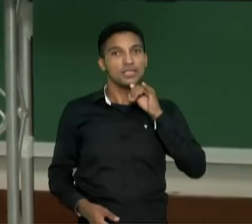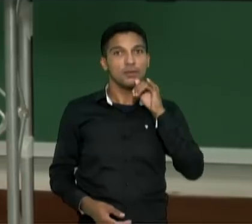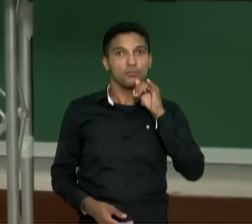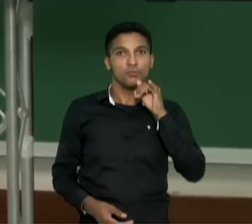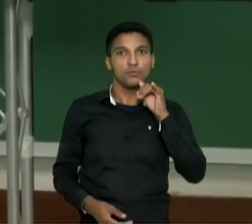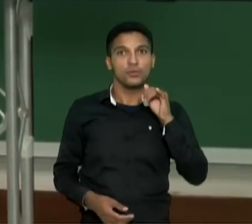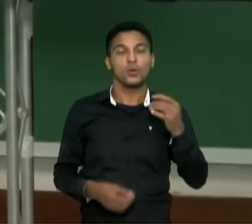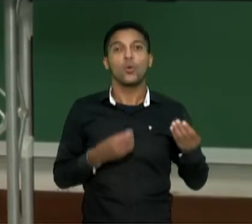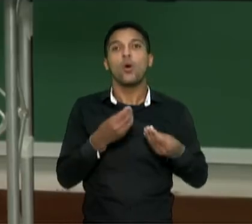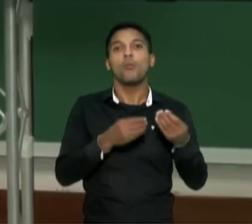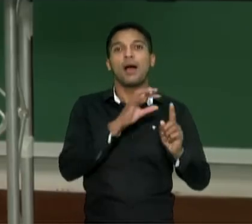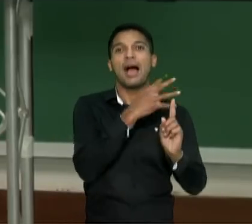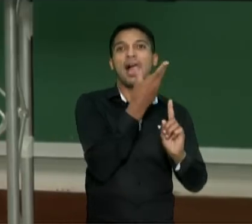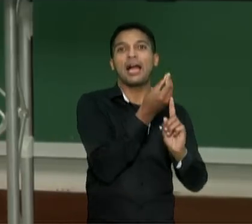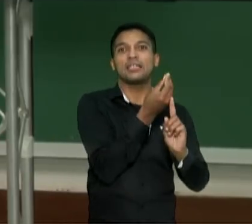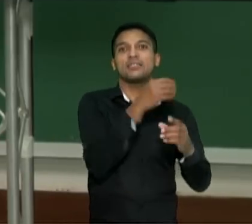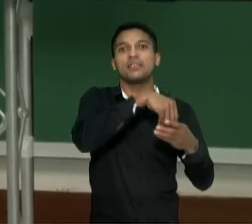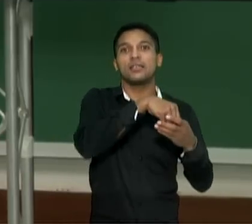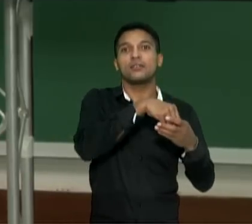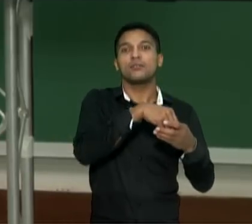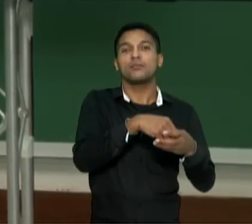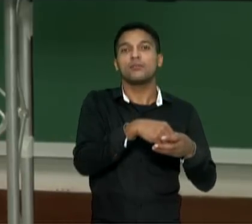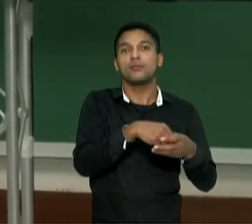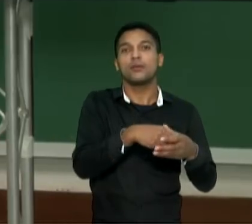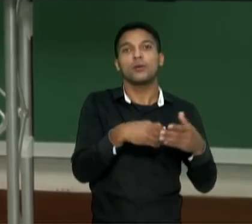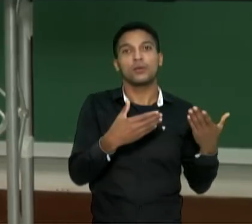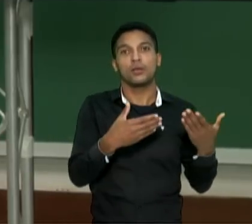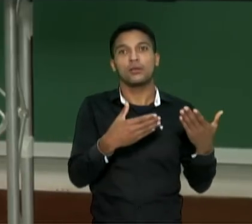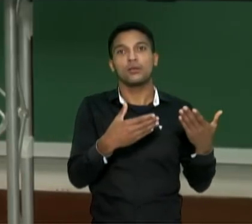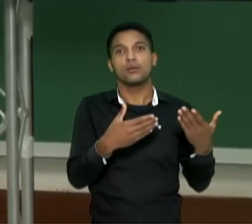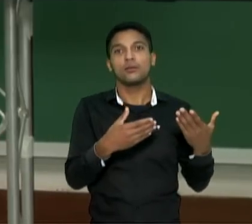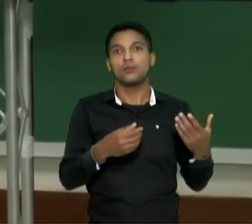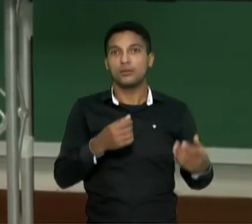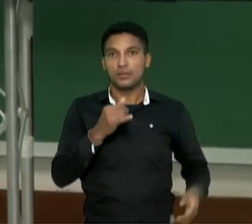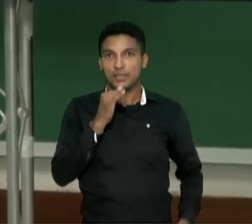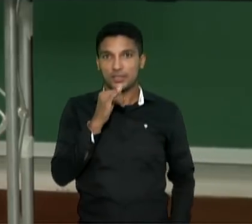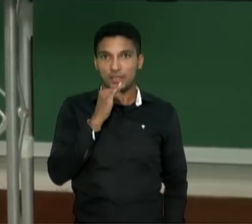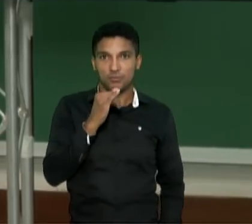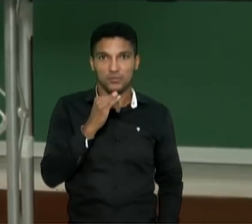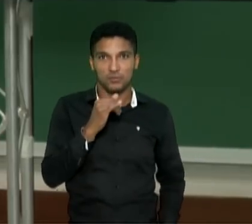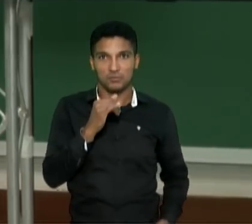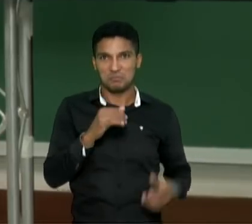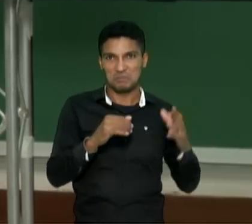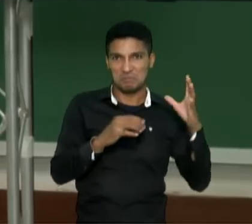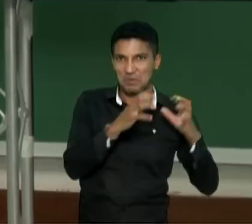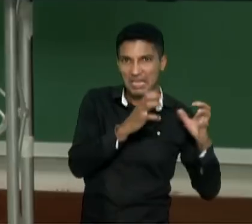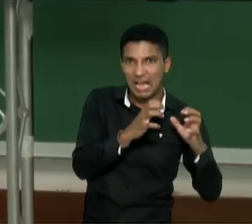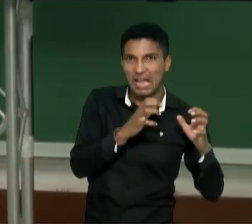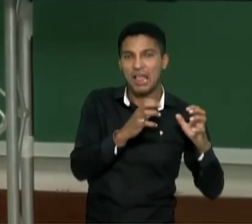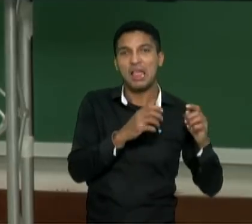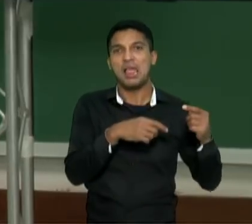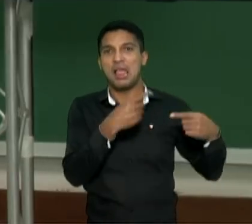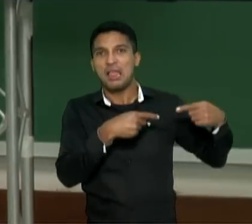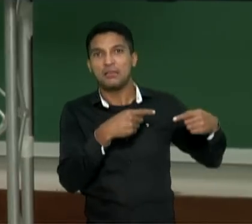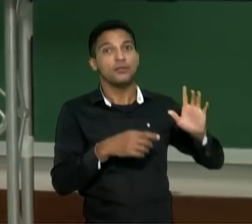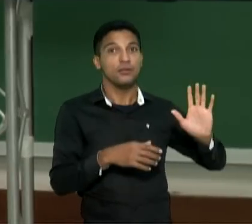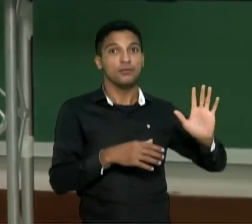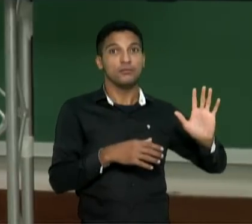né? Porque se fosse pensar, realmente não é algo tão lógico você brigar, você se machucar, ou machucar o